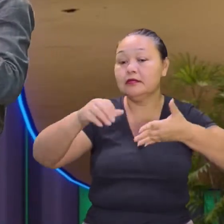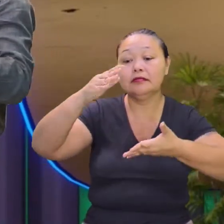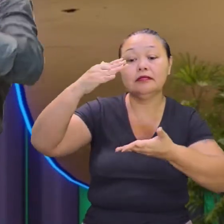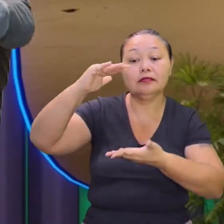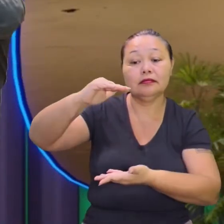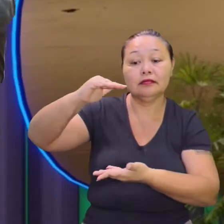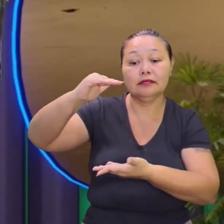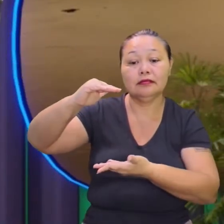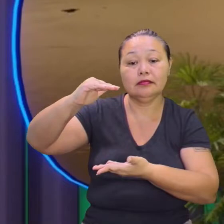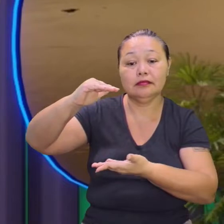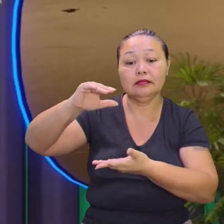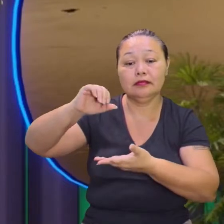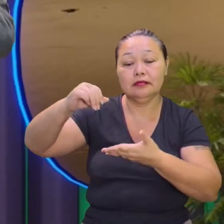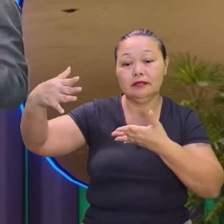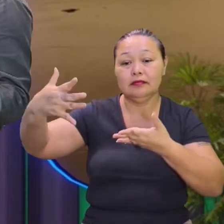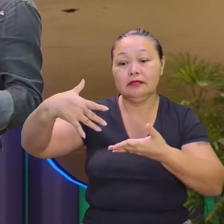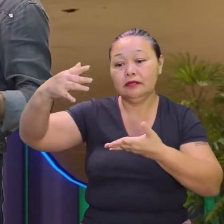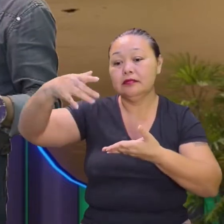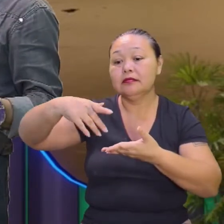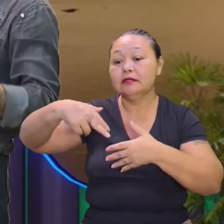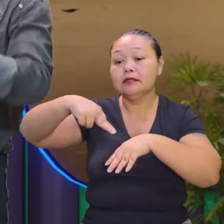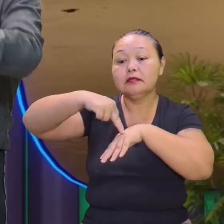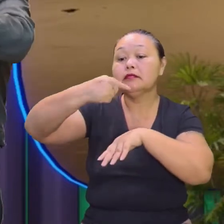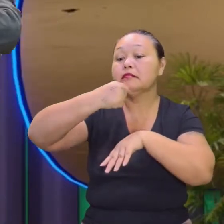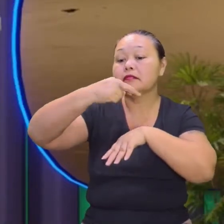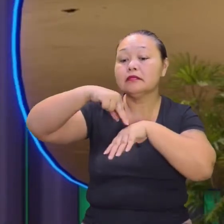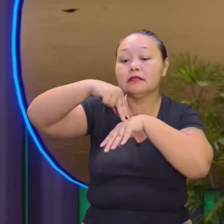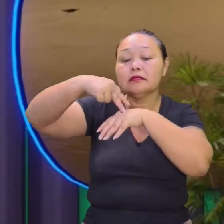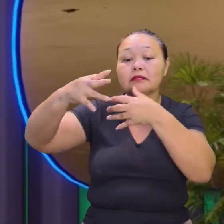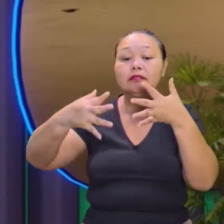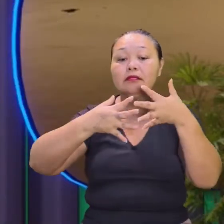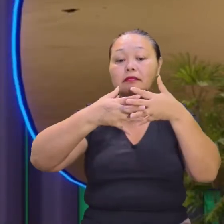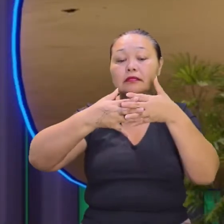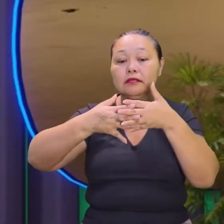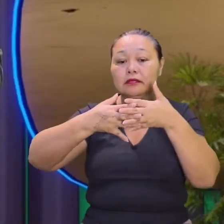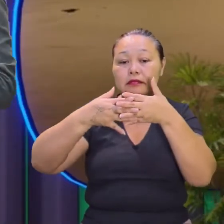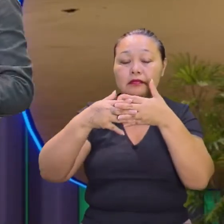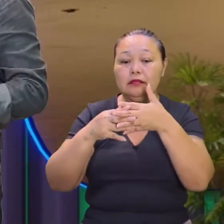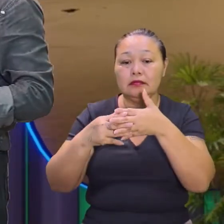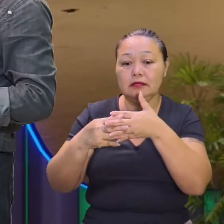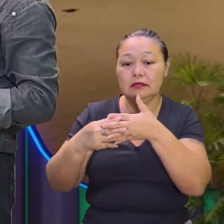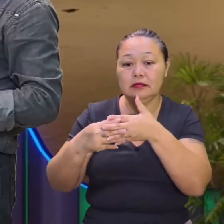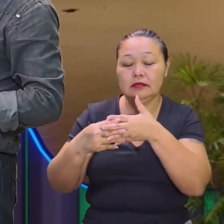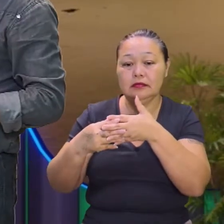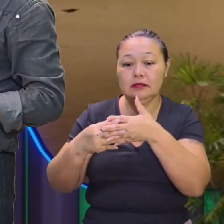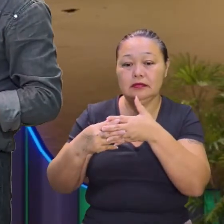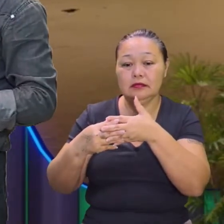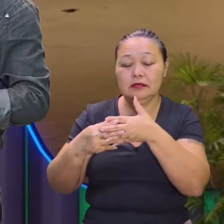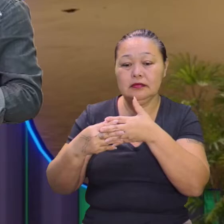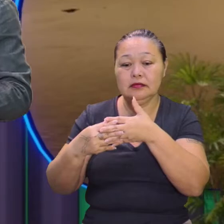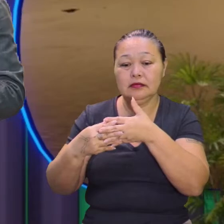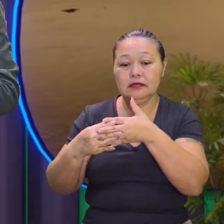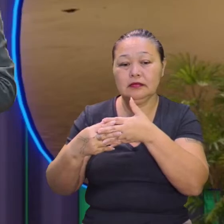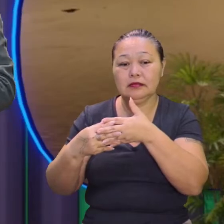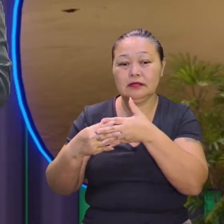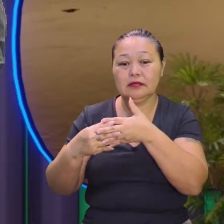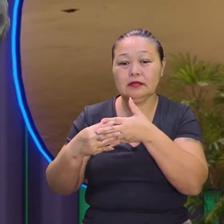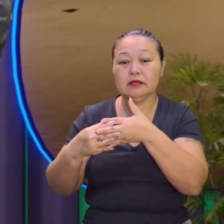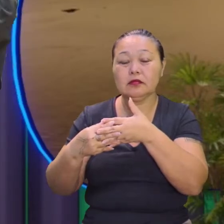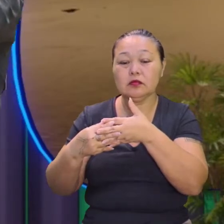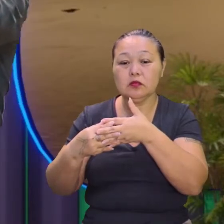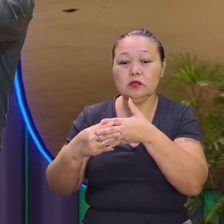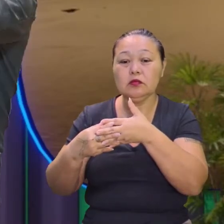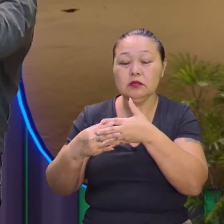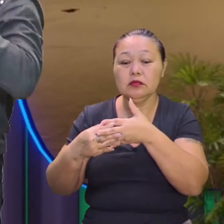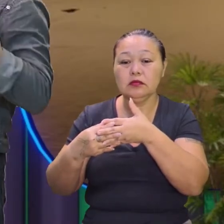leite. E um rapaz em cima lá do caminhão, ele pega lá uma espécie de, como é que eu posso dizer,